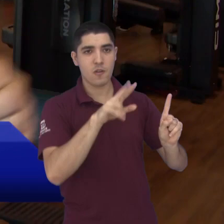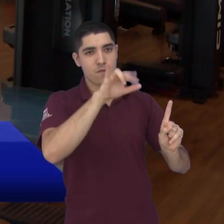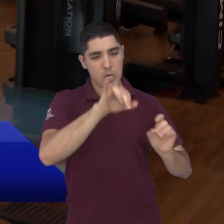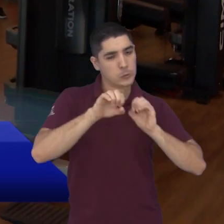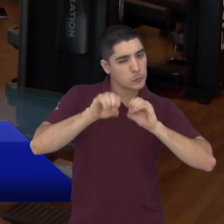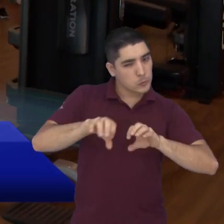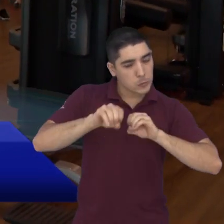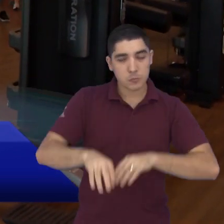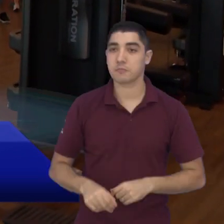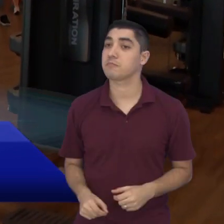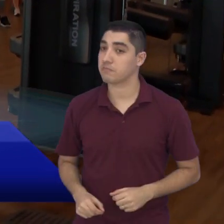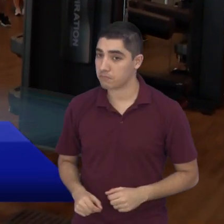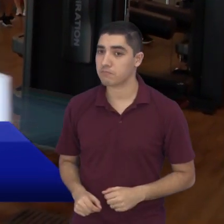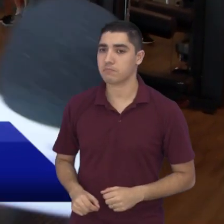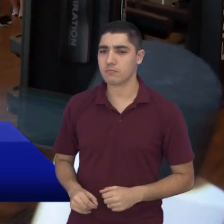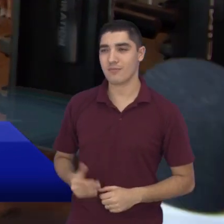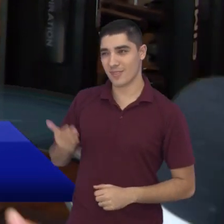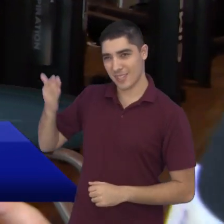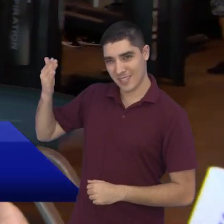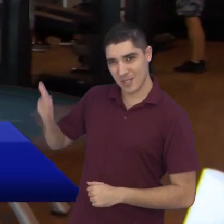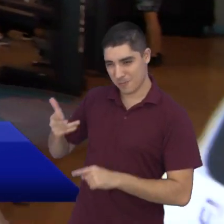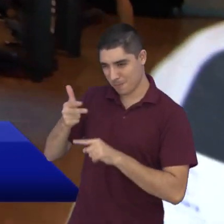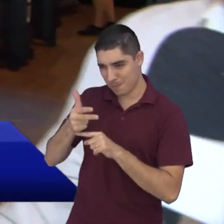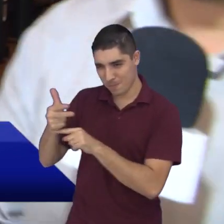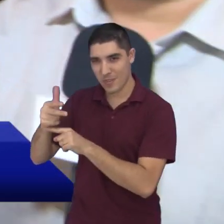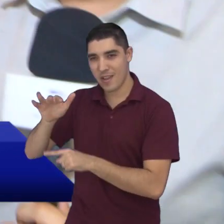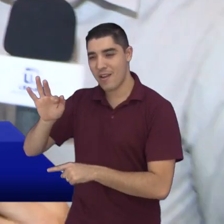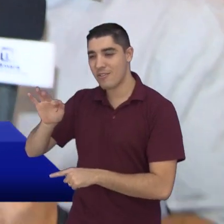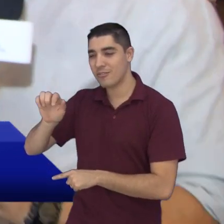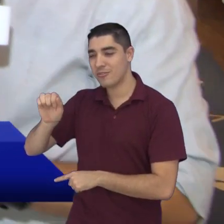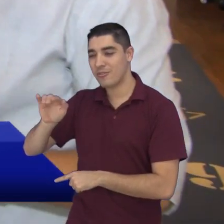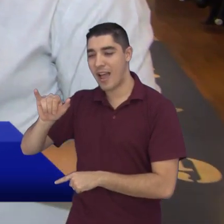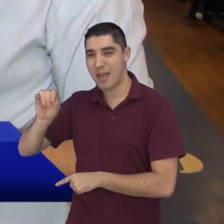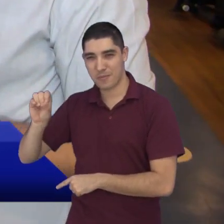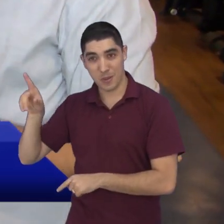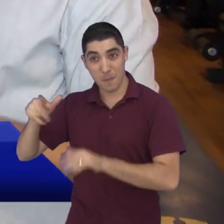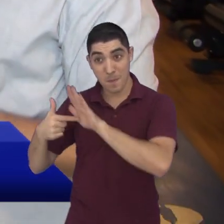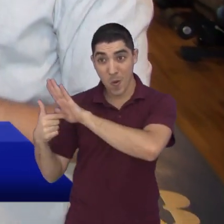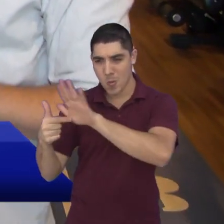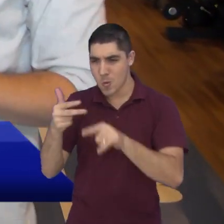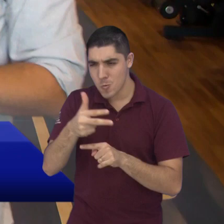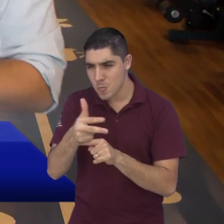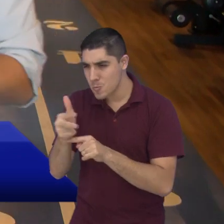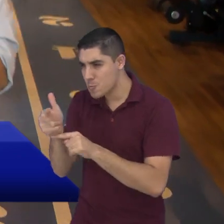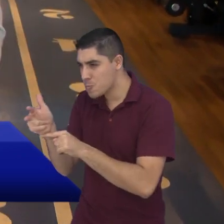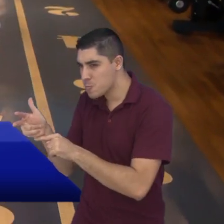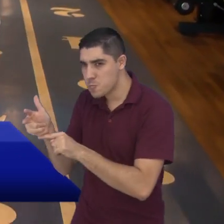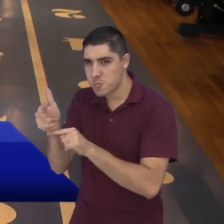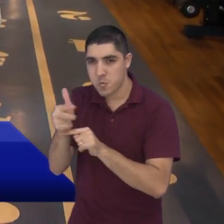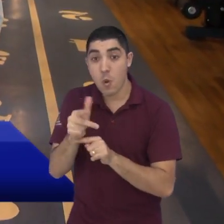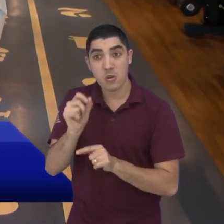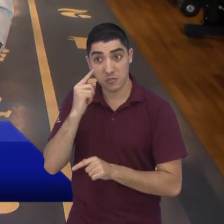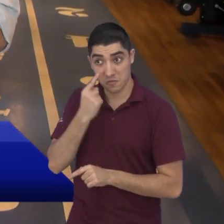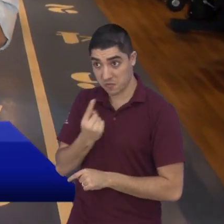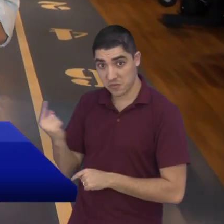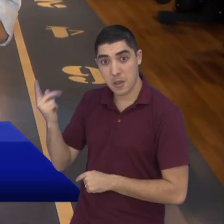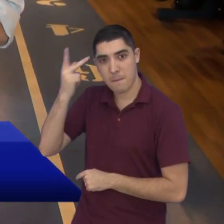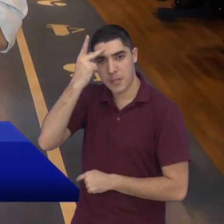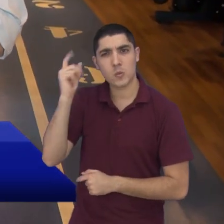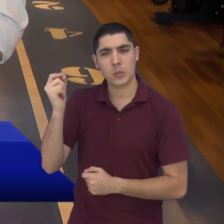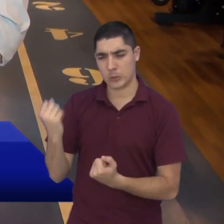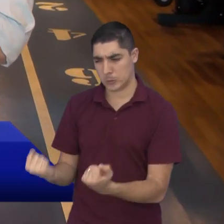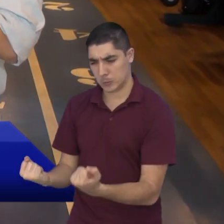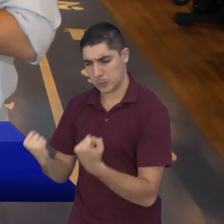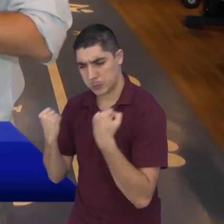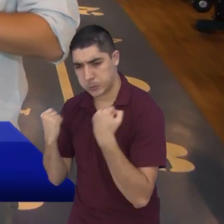o profissional vai montar esse treino para ele e na hora que o nosso cinegrafista Fábio Negrão tava mostrando um pouco do movimento aqui a gente viu ali